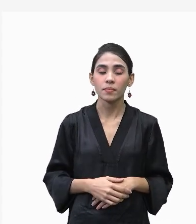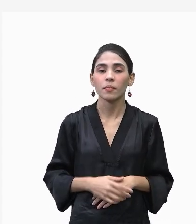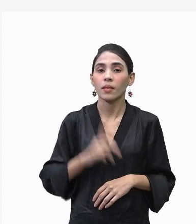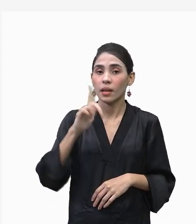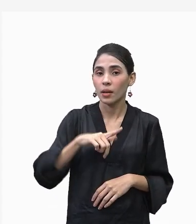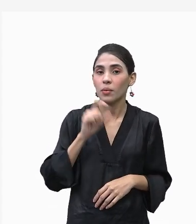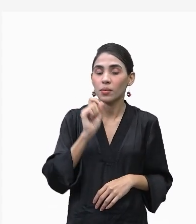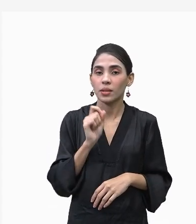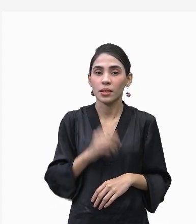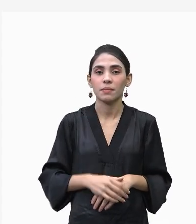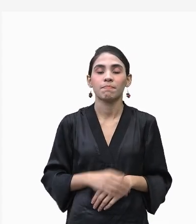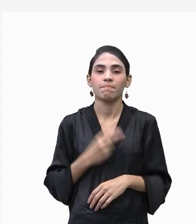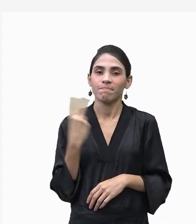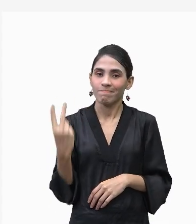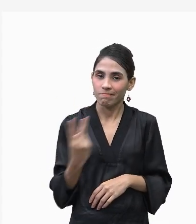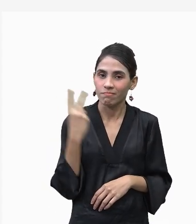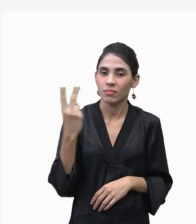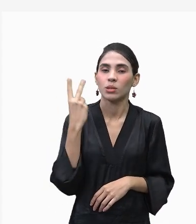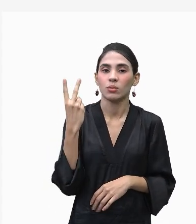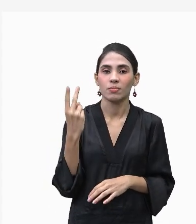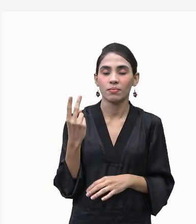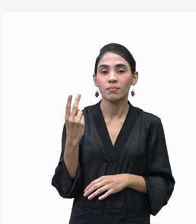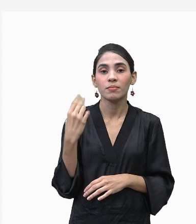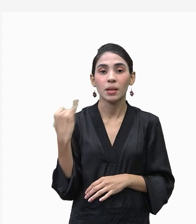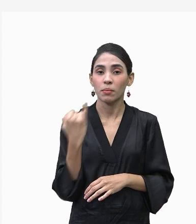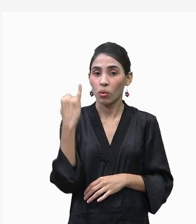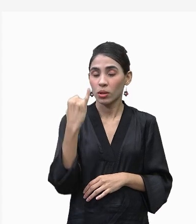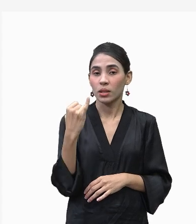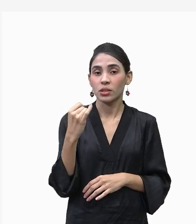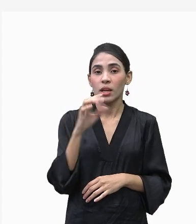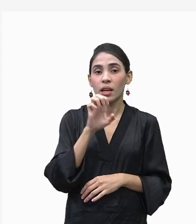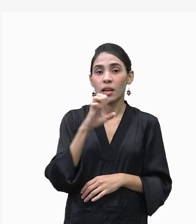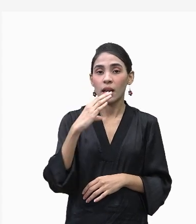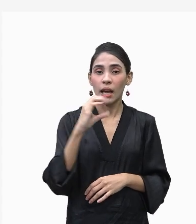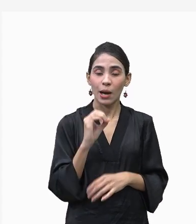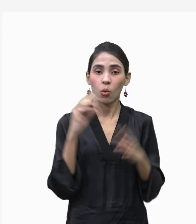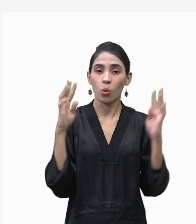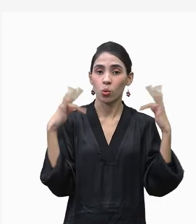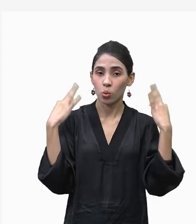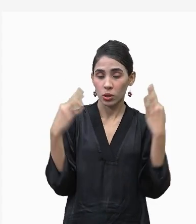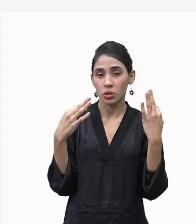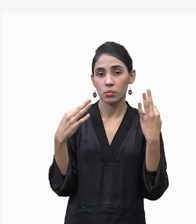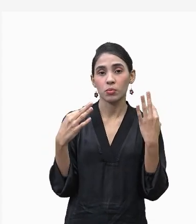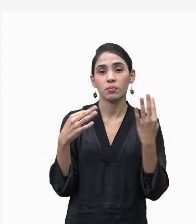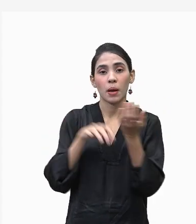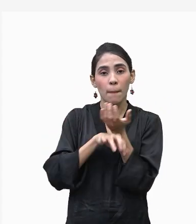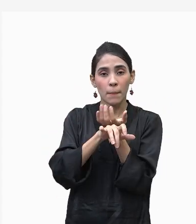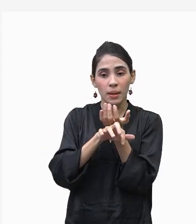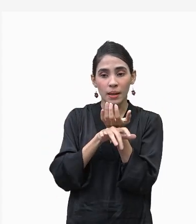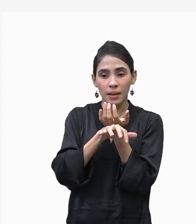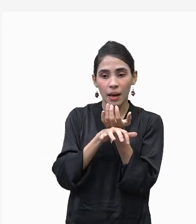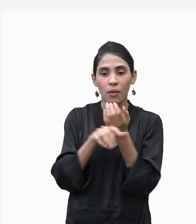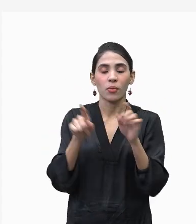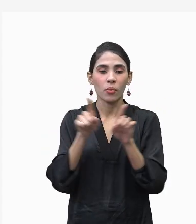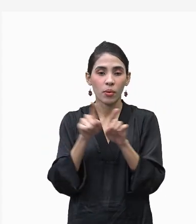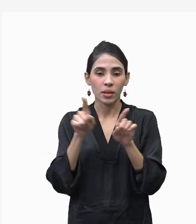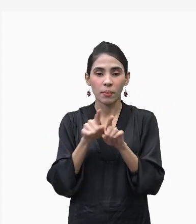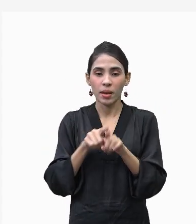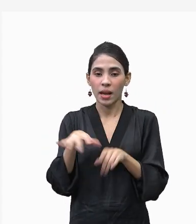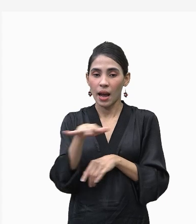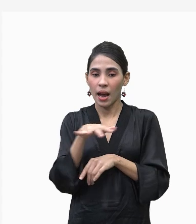são muito ricas no que diz respeito ao ecoturismo, né? Tanto no Pantanal quanto aqui da